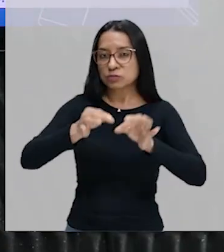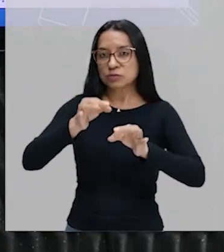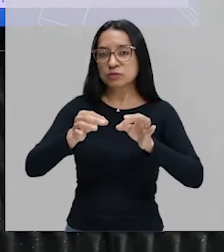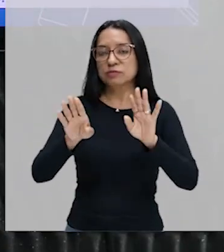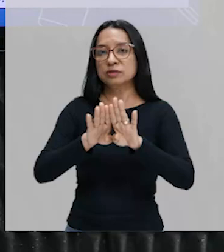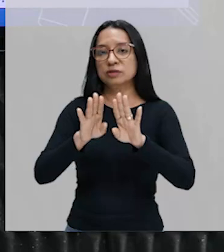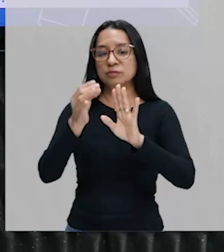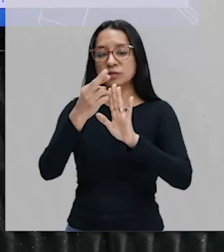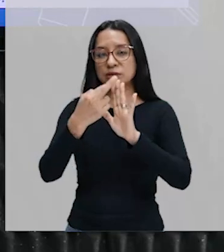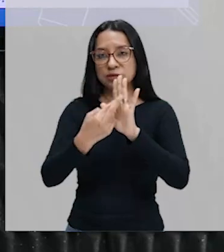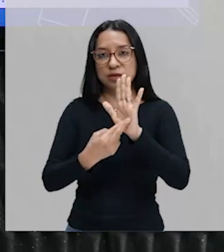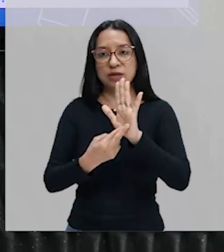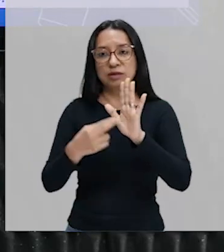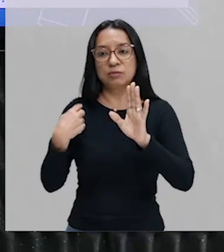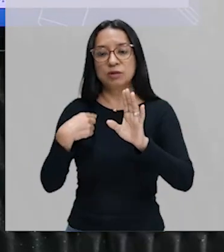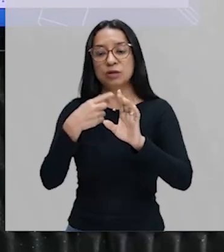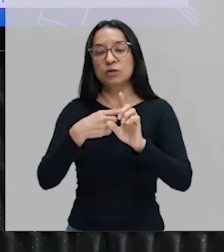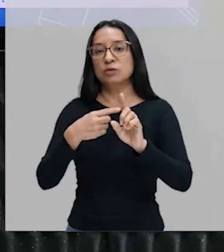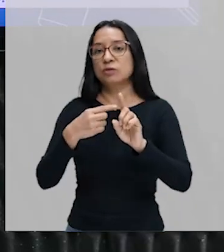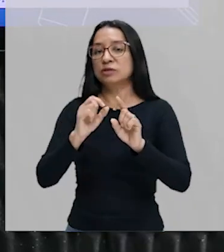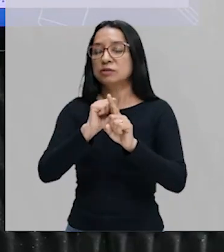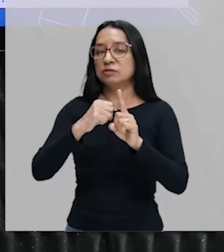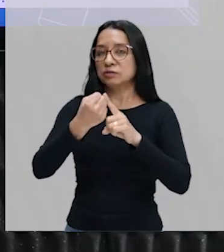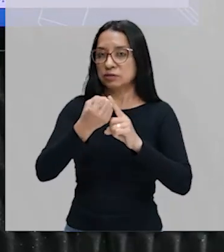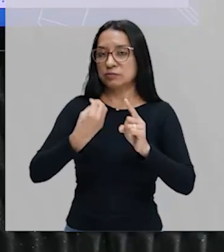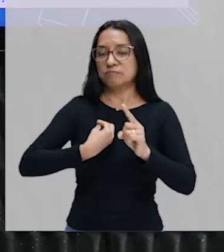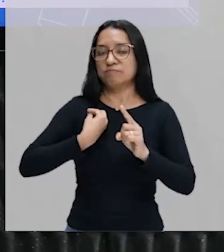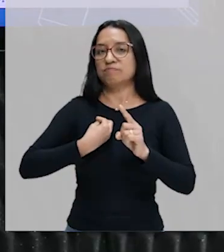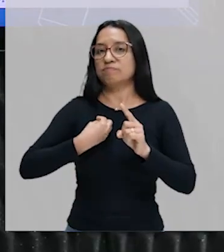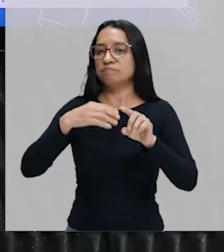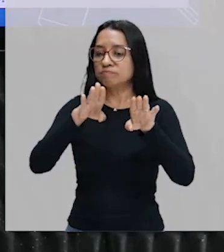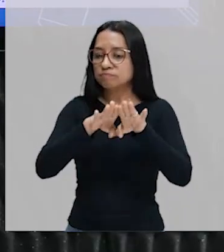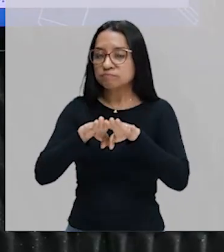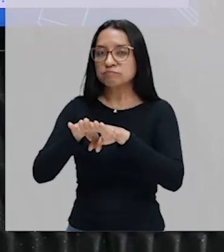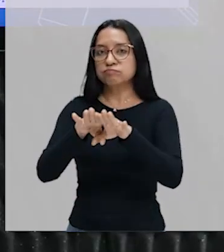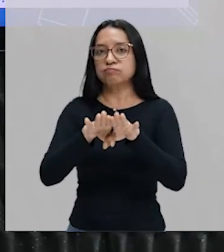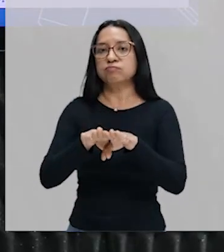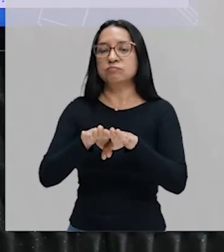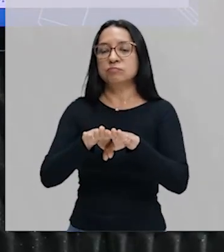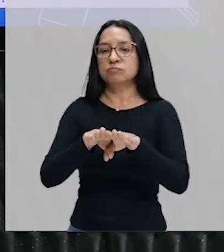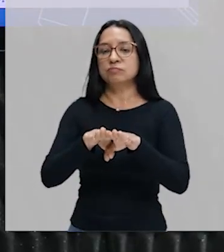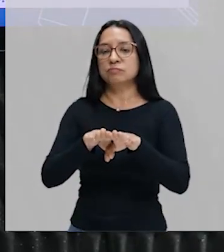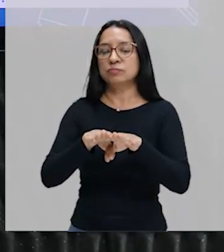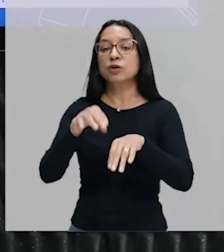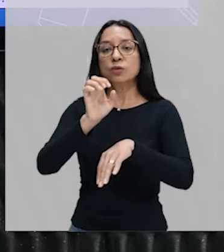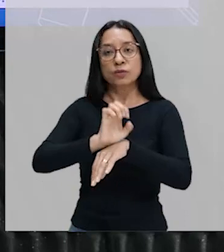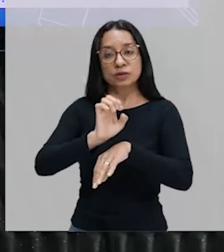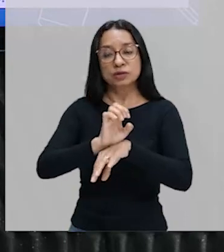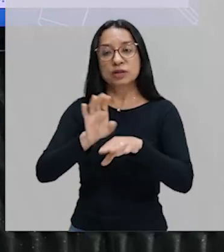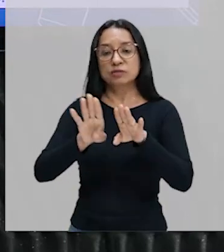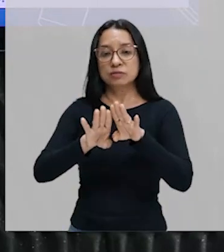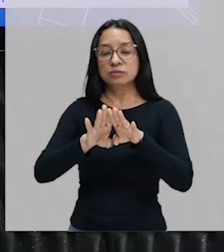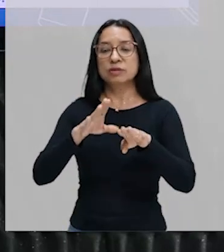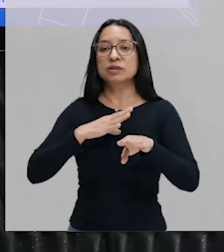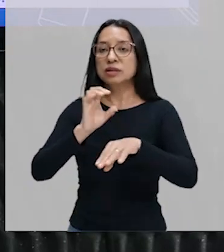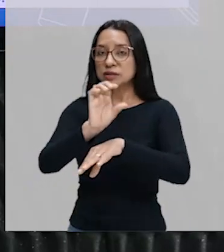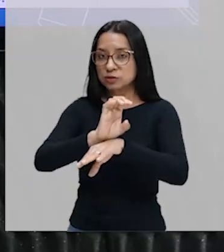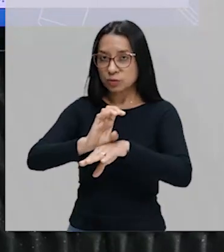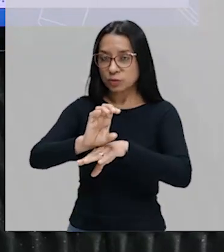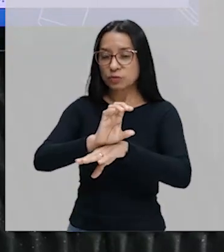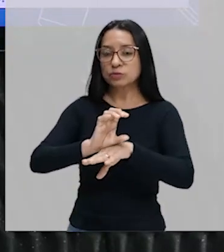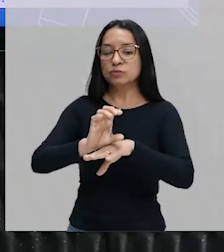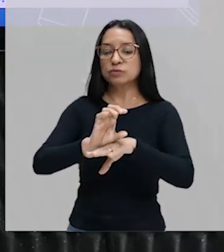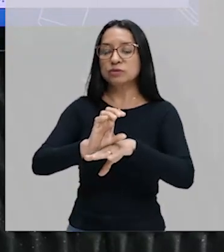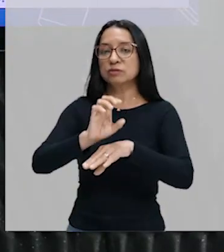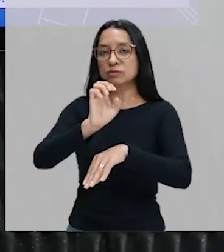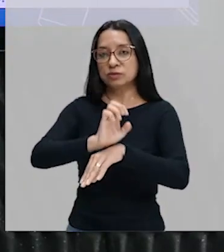né, para a nossa sociedade poder viver em harmonia. Os estados possuem também suas constituições estaduais, que a